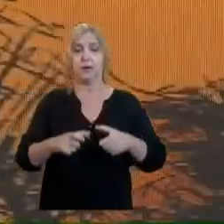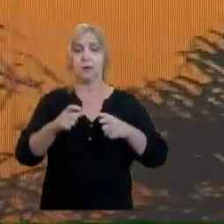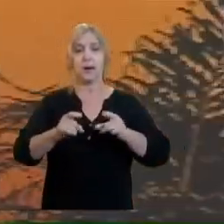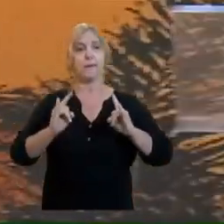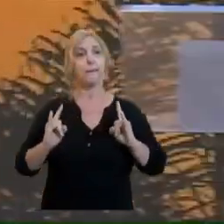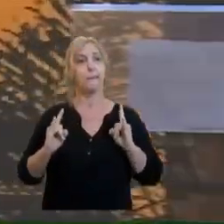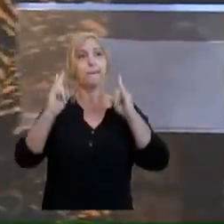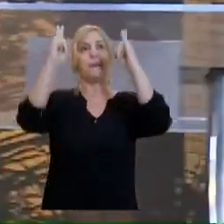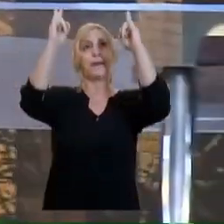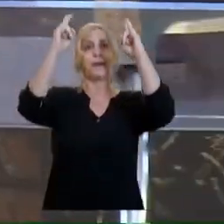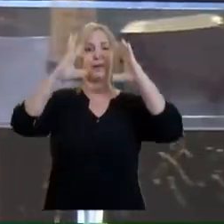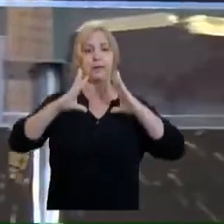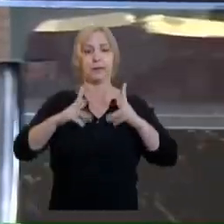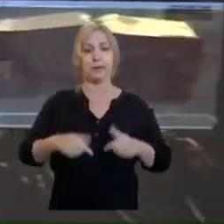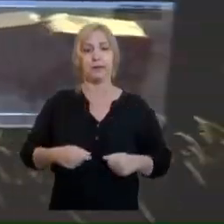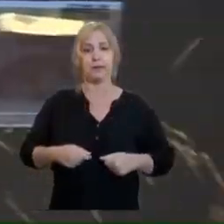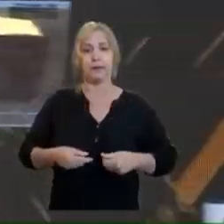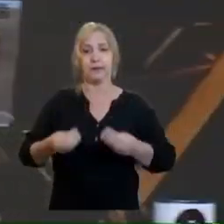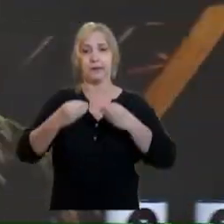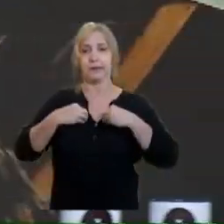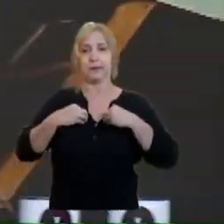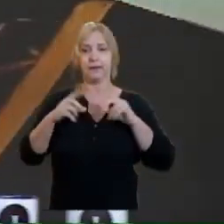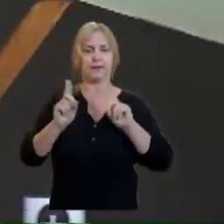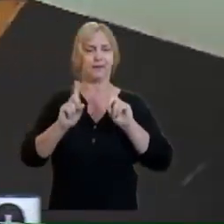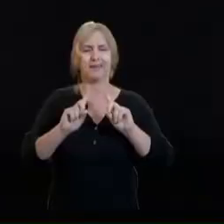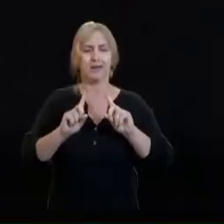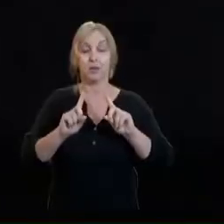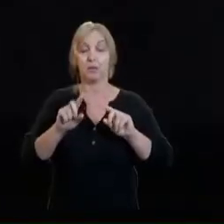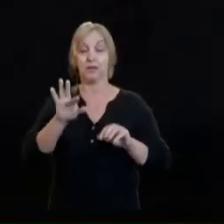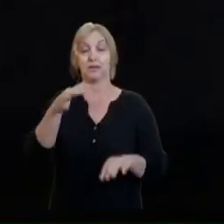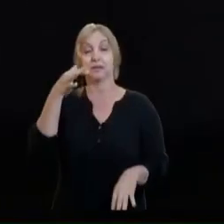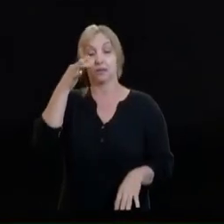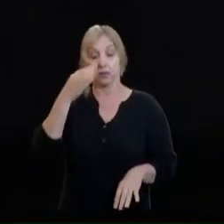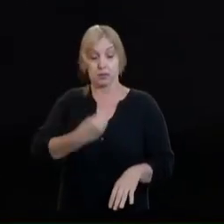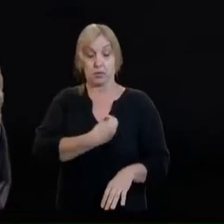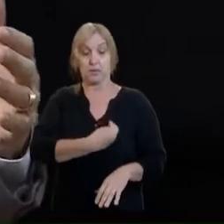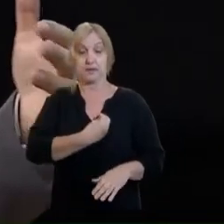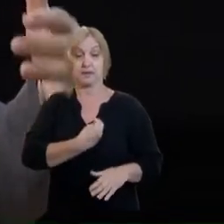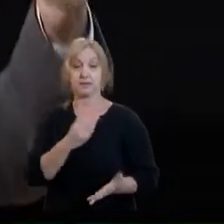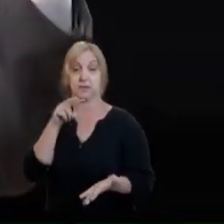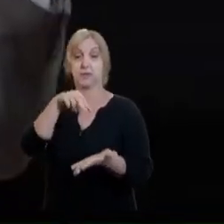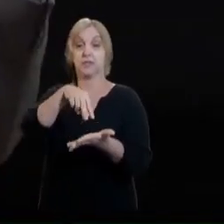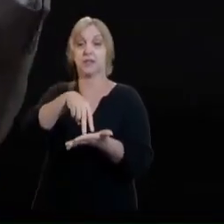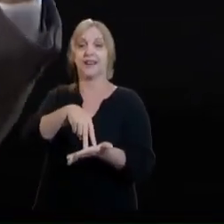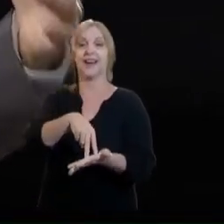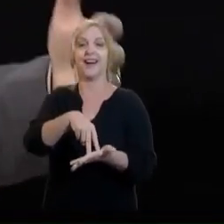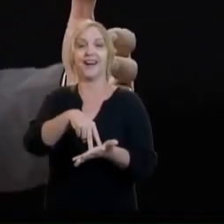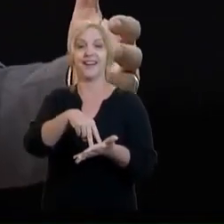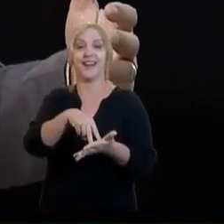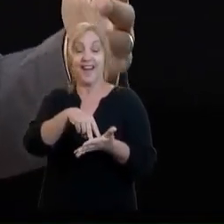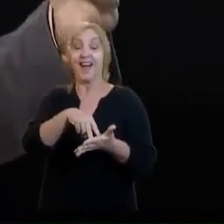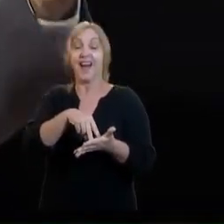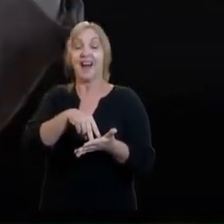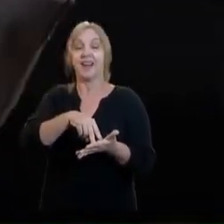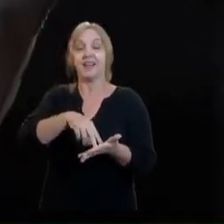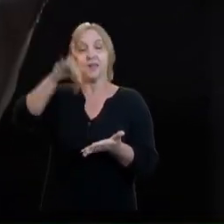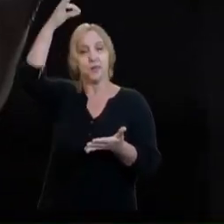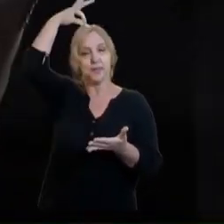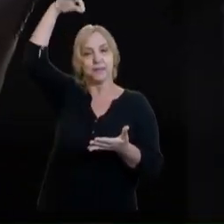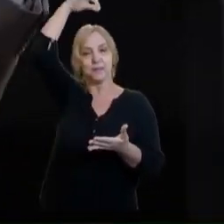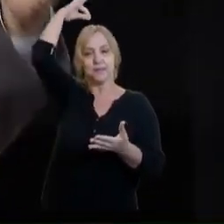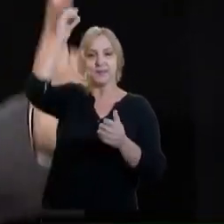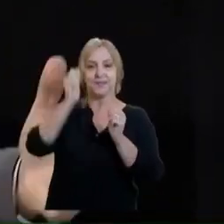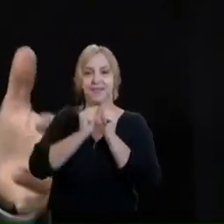que nos santifica. Ao contrário, a sua presença, aonde você chegar, chega a glória de Deus. É